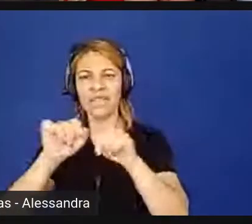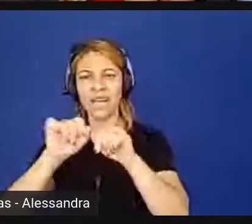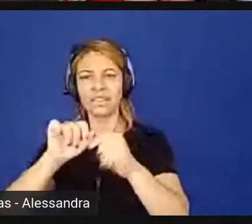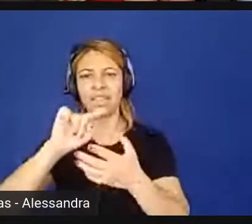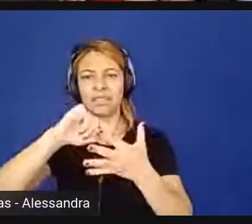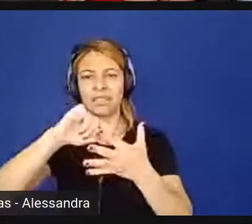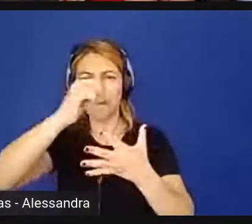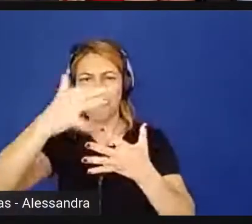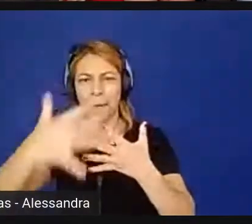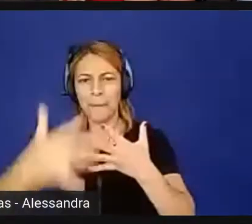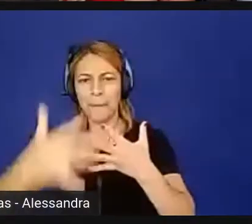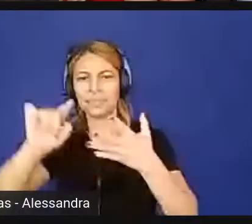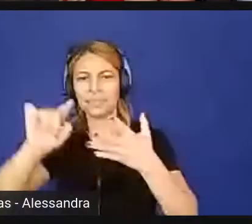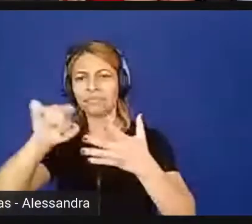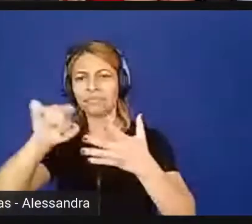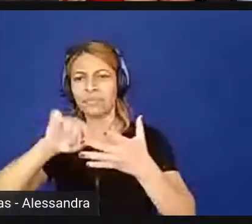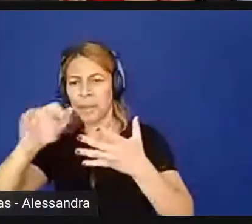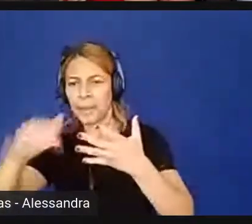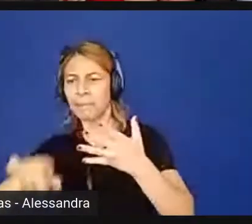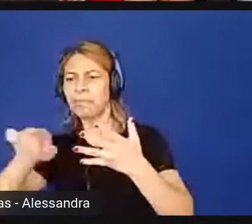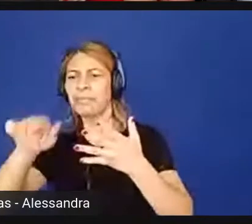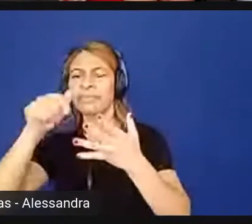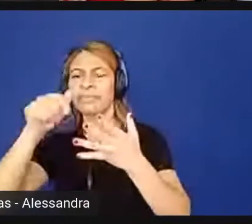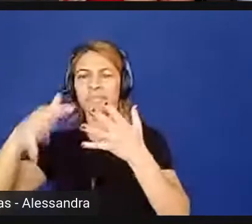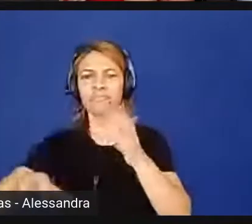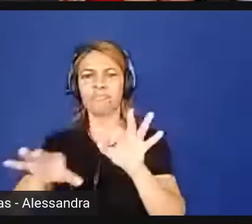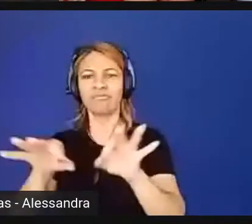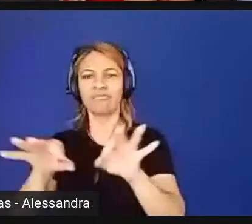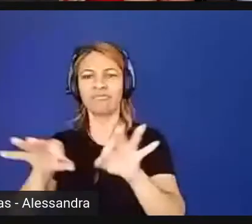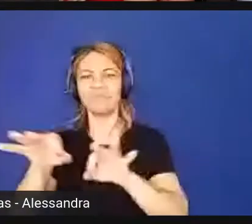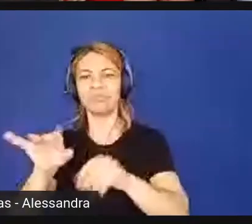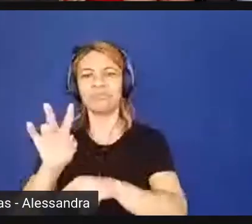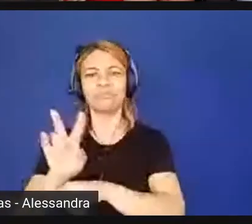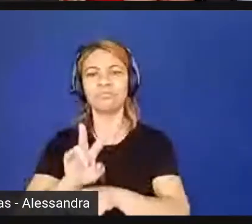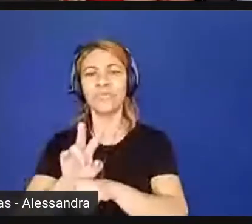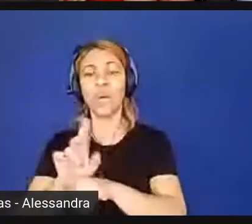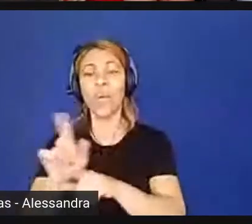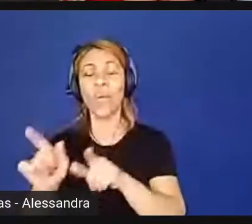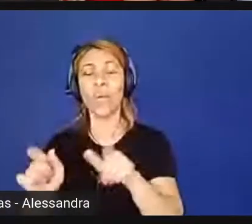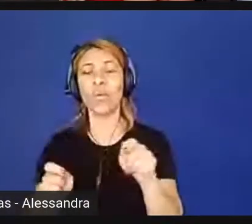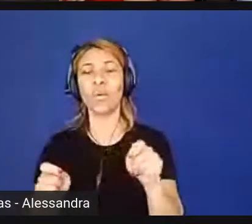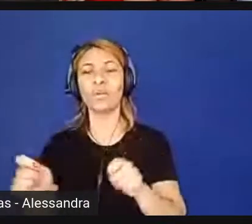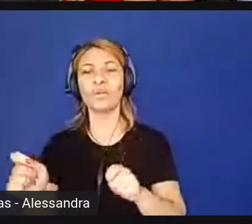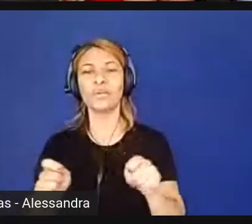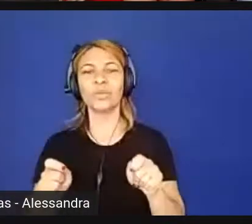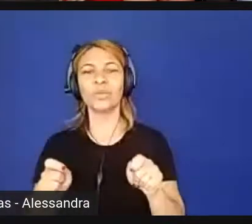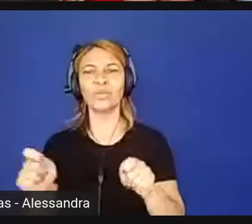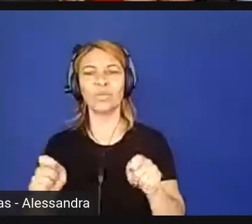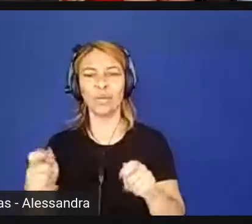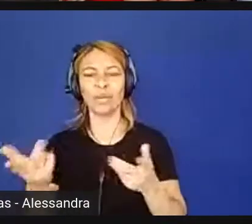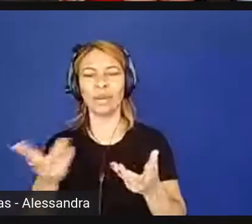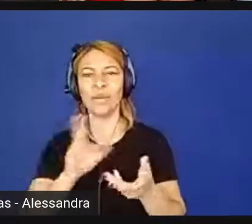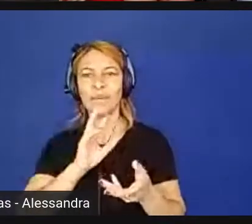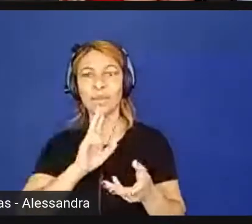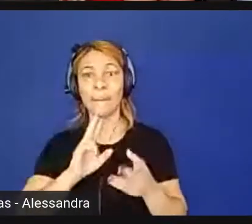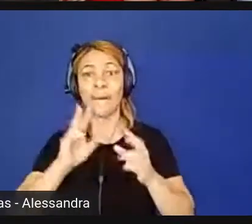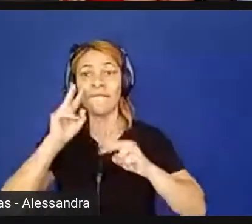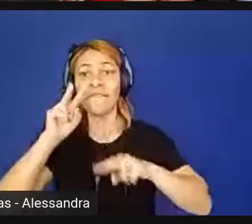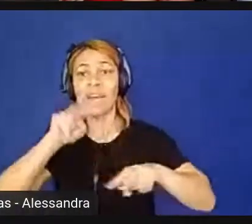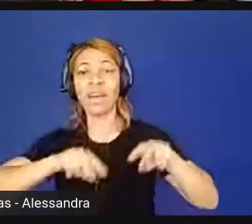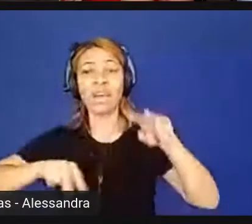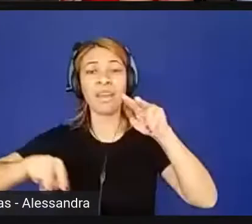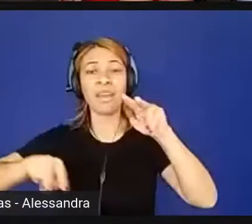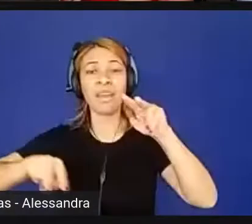pessoas capazes e ele tem um dever de vigia, de exigir e controlar resultados. Mas ele não consegue ver tudo. Ele